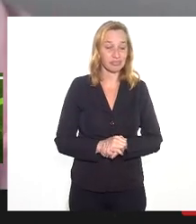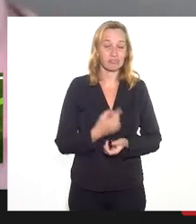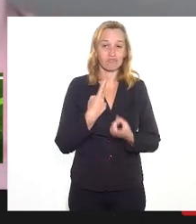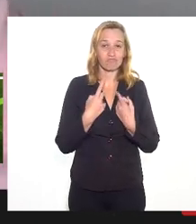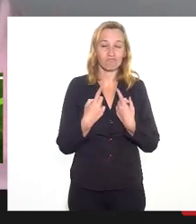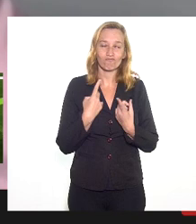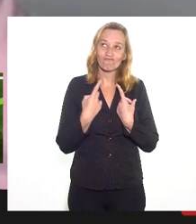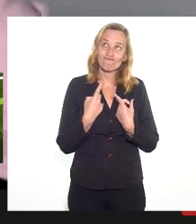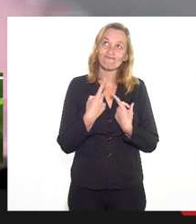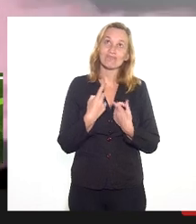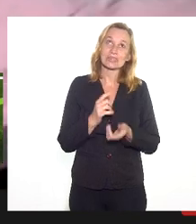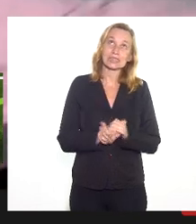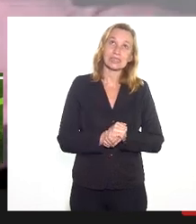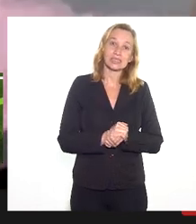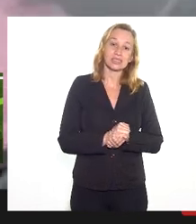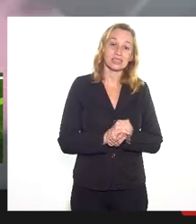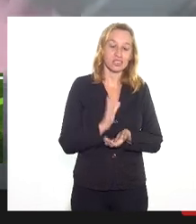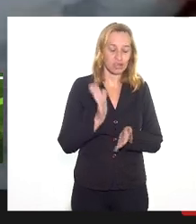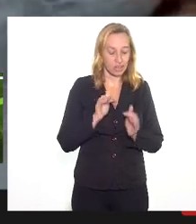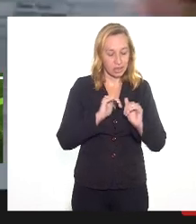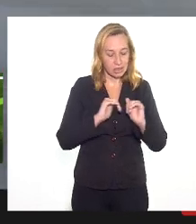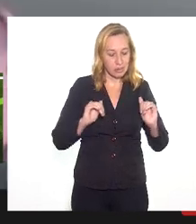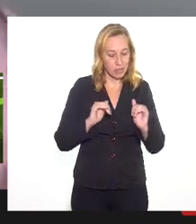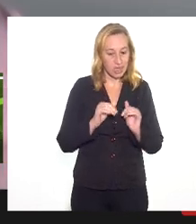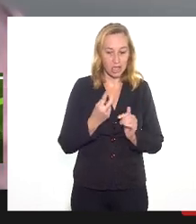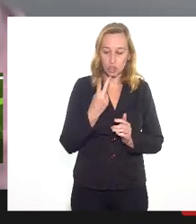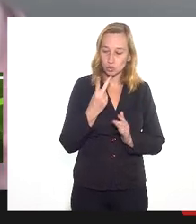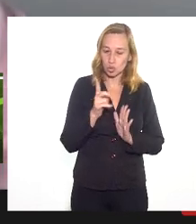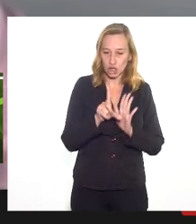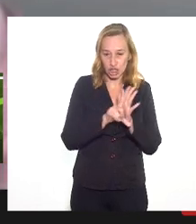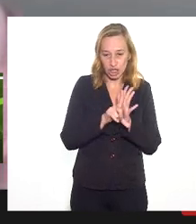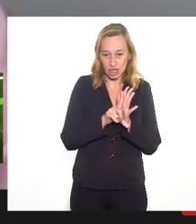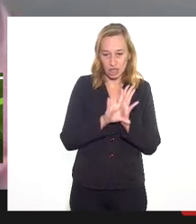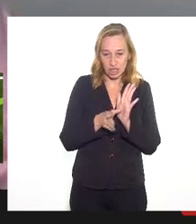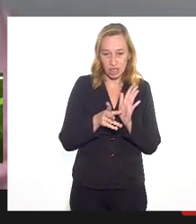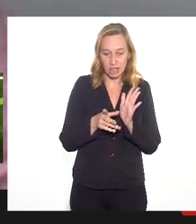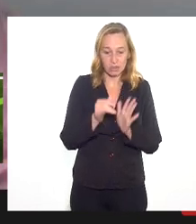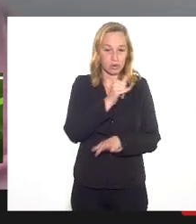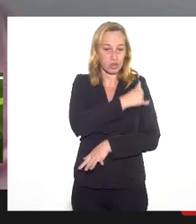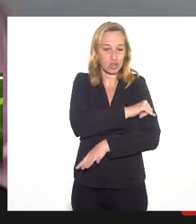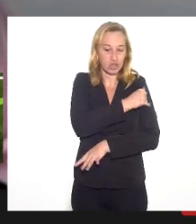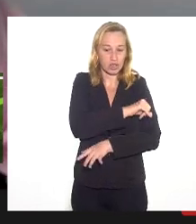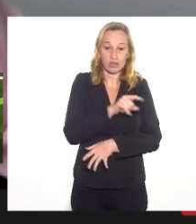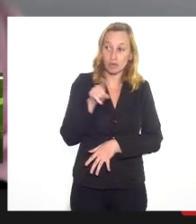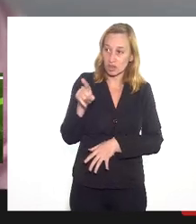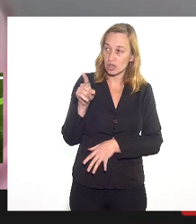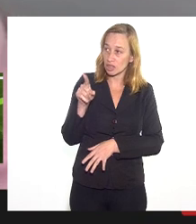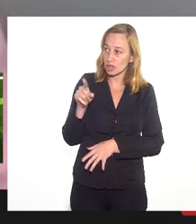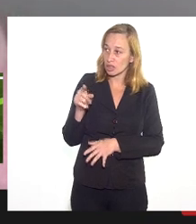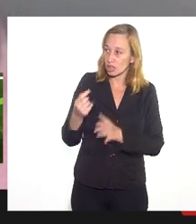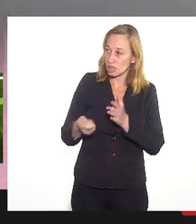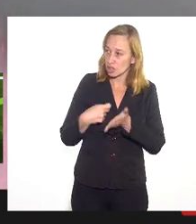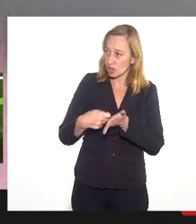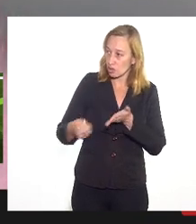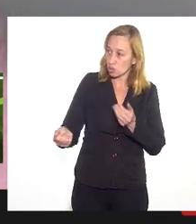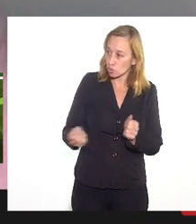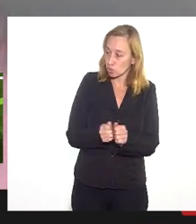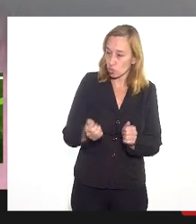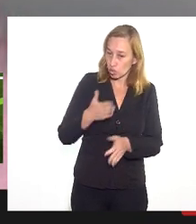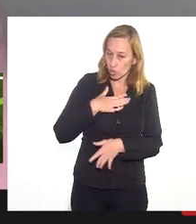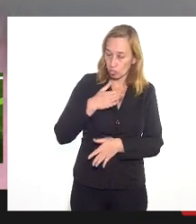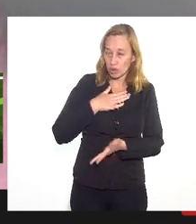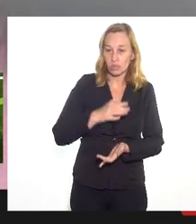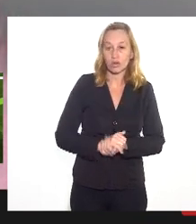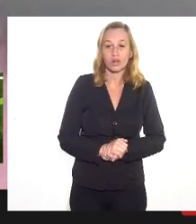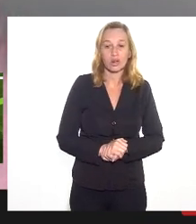dialoga, até separei aqui, com duas leis que estão em vigor no Rio de Janeiro. Uma delas, você é coautora comigo, que é uma lei que